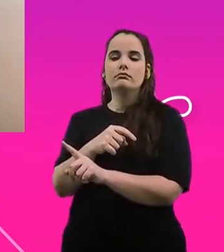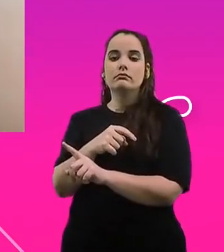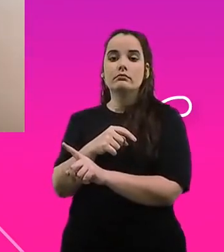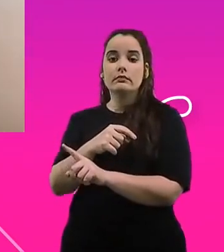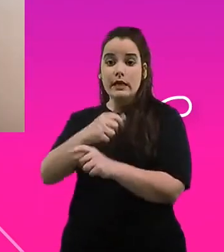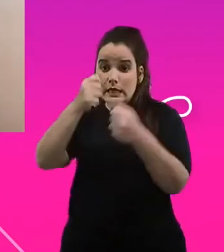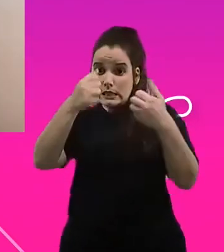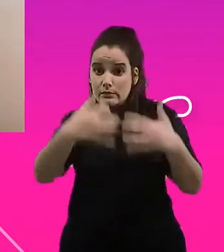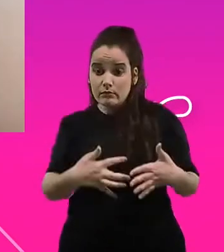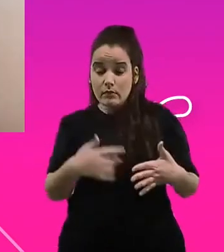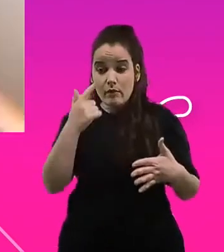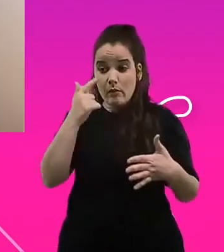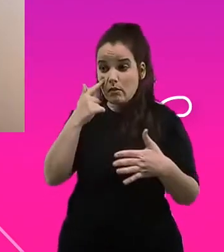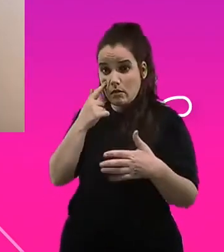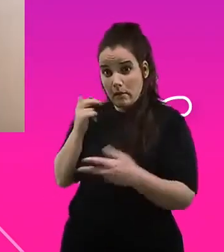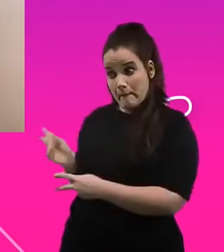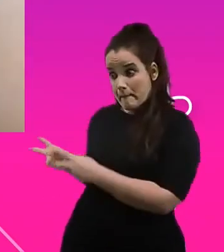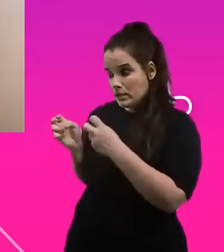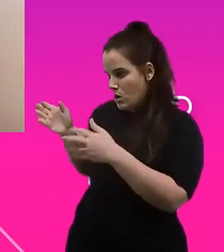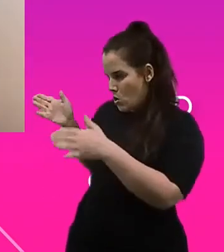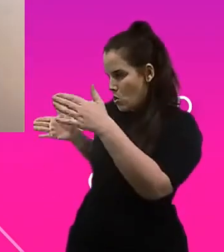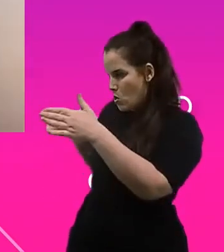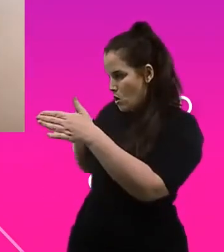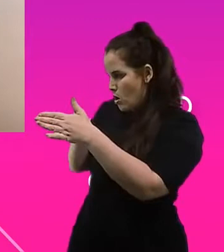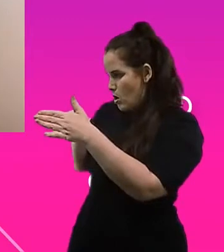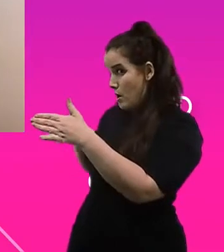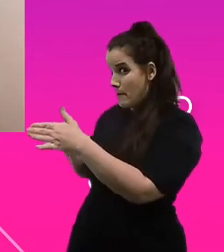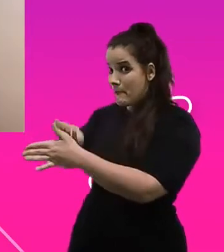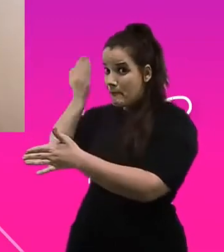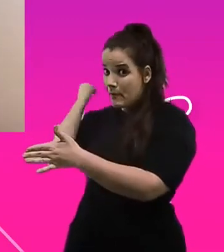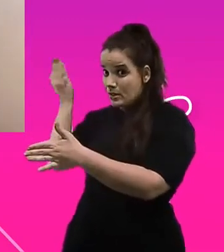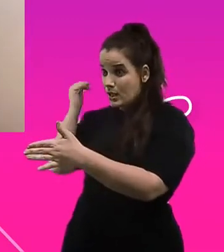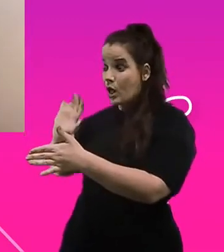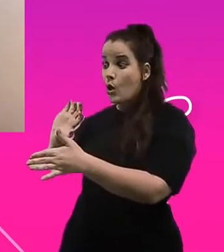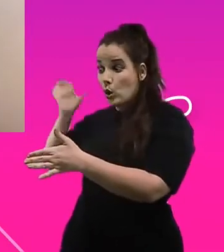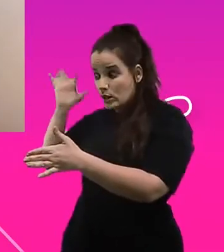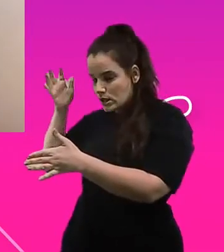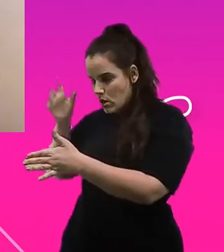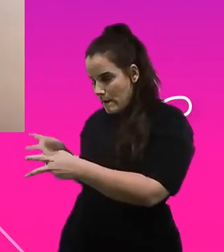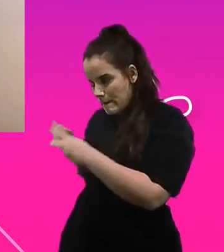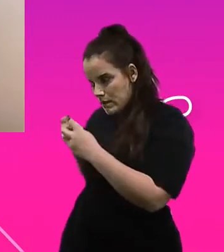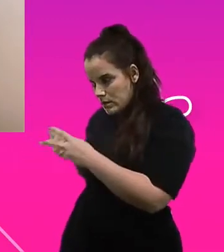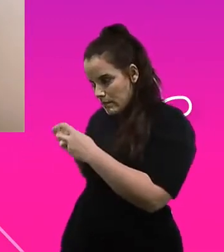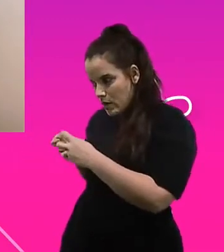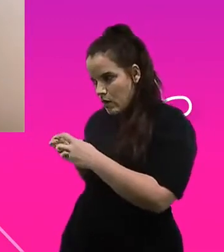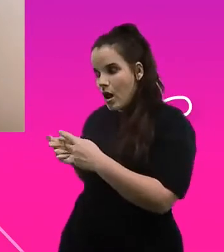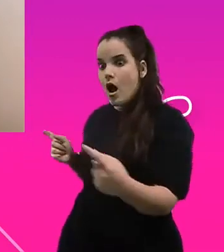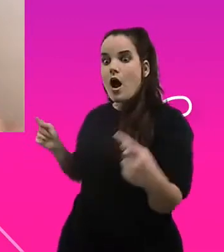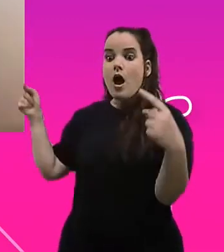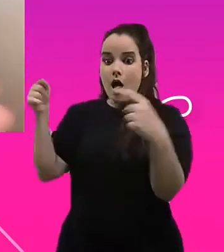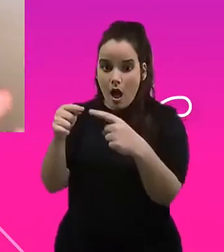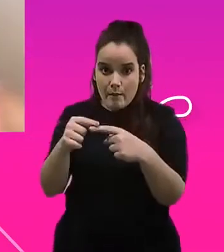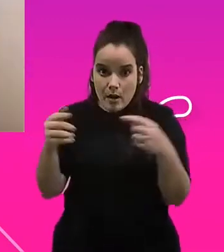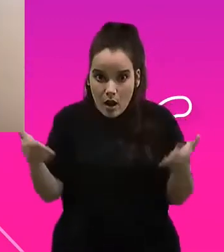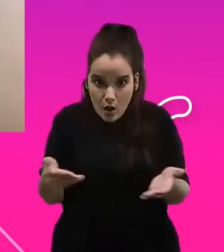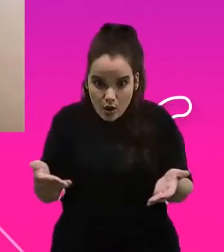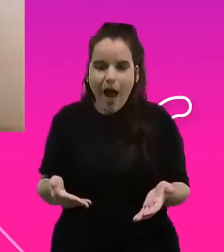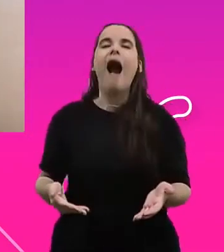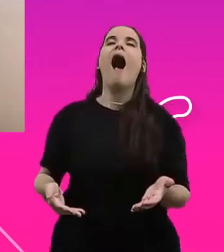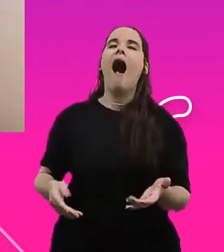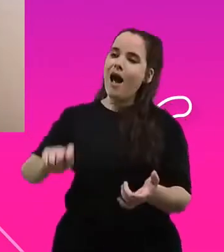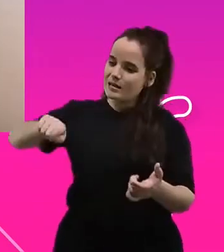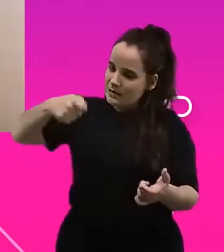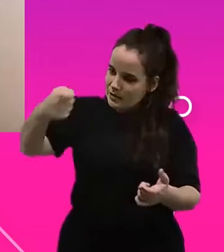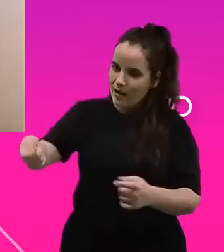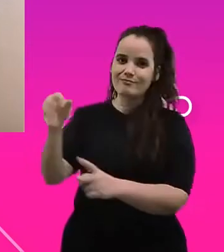que está acontecendo no presente, e que ganha, né, espaço no presente, se a gente entender tendência